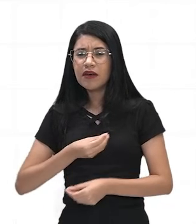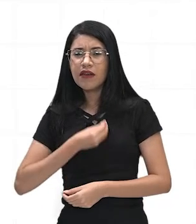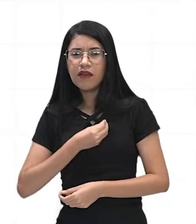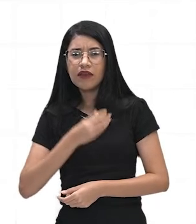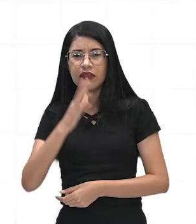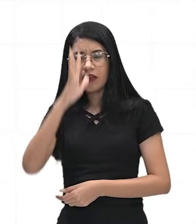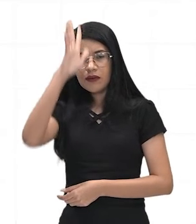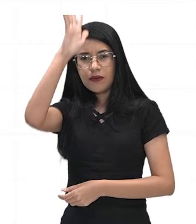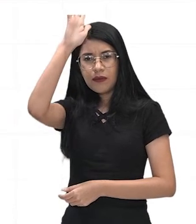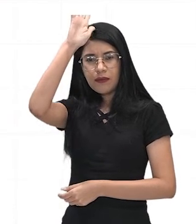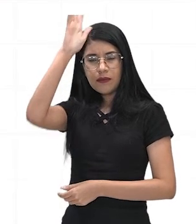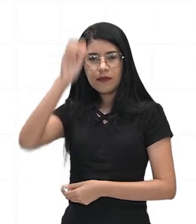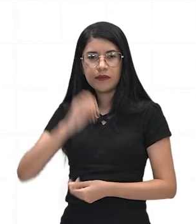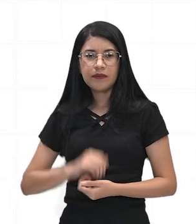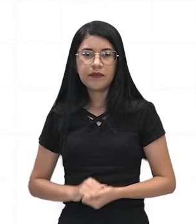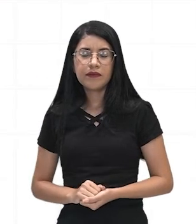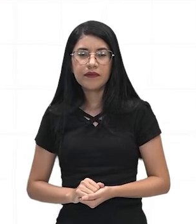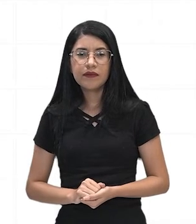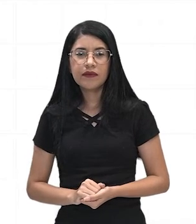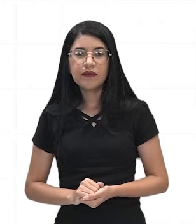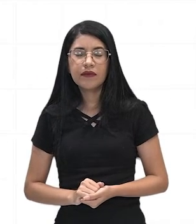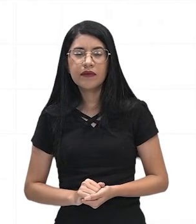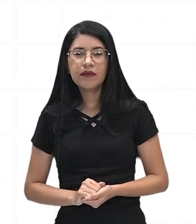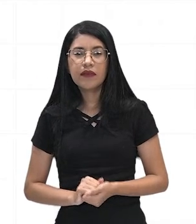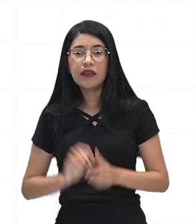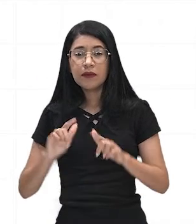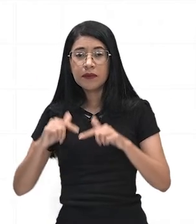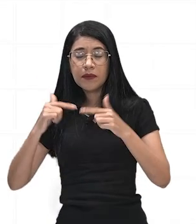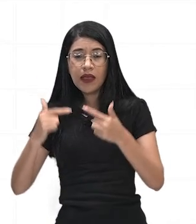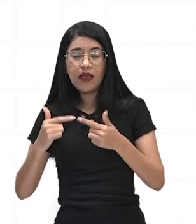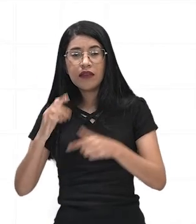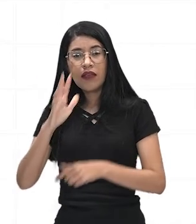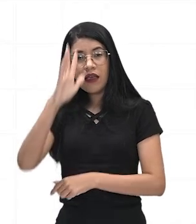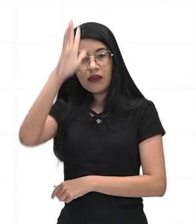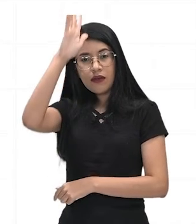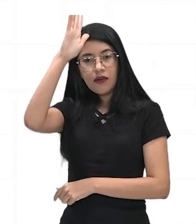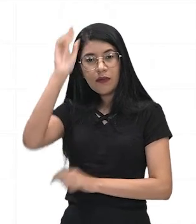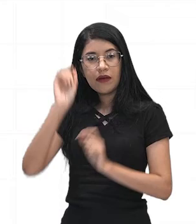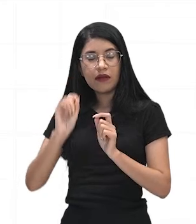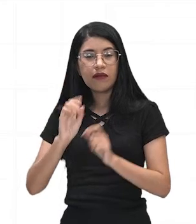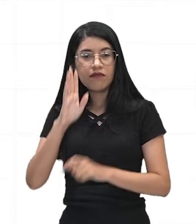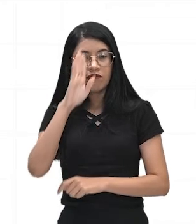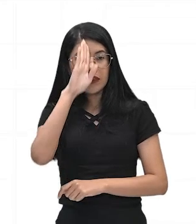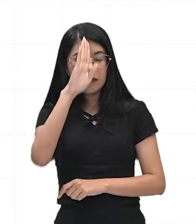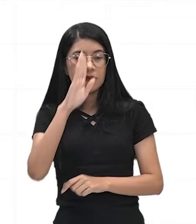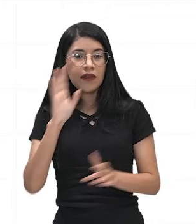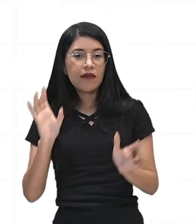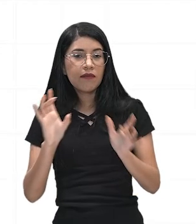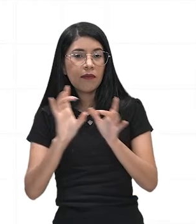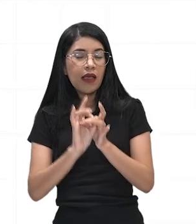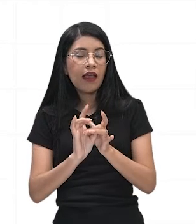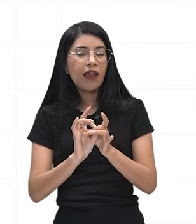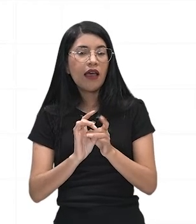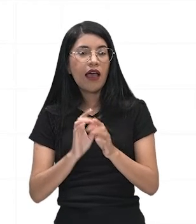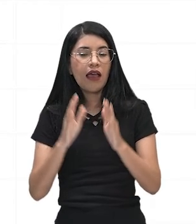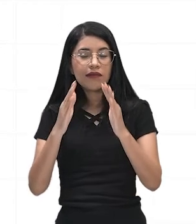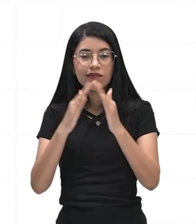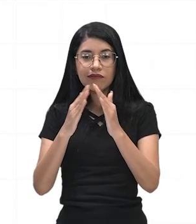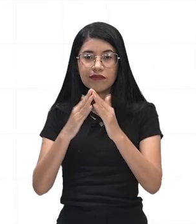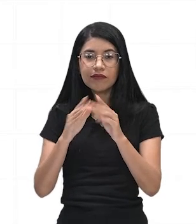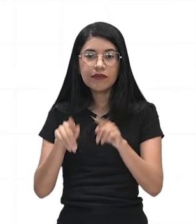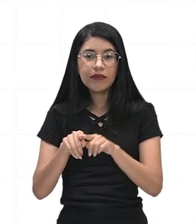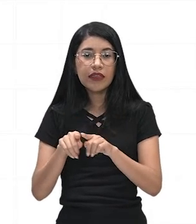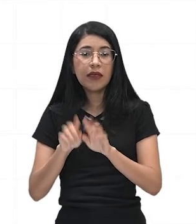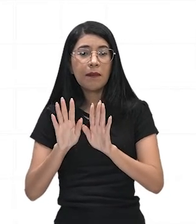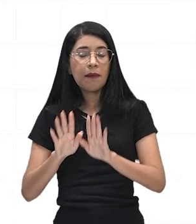só, o papel das mulheres em Roma era principalmente relacionado à esfera doméstica, embora